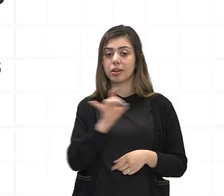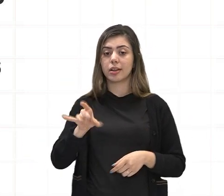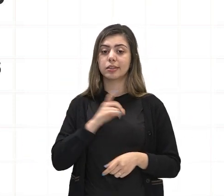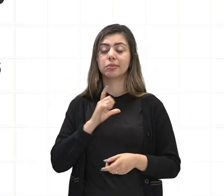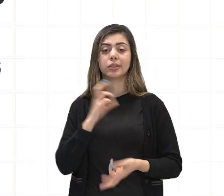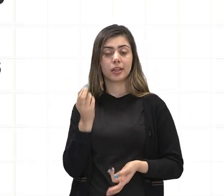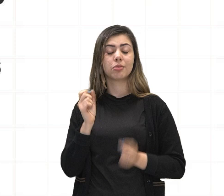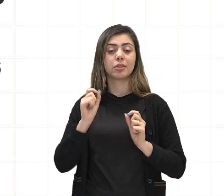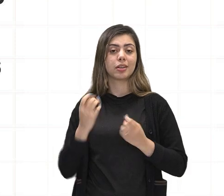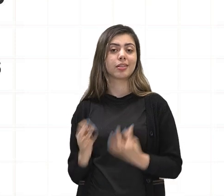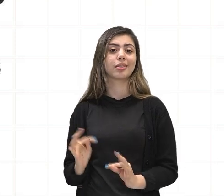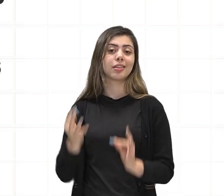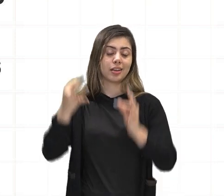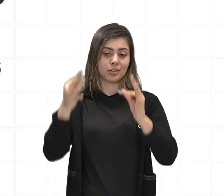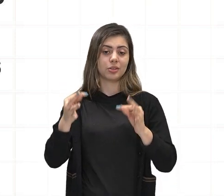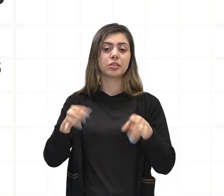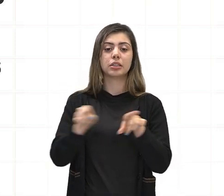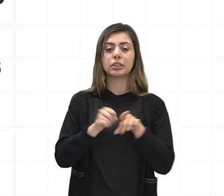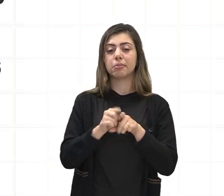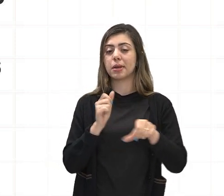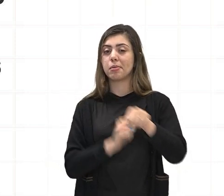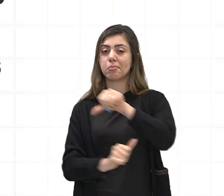avanços tecnológicos e mudanças